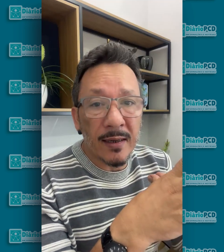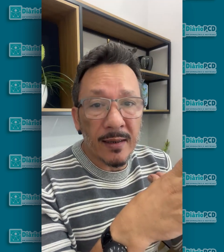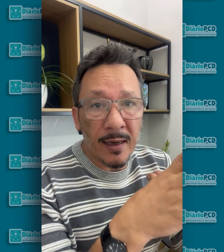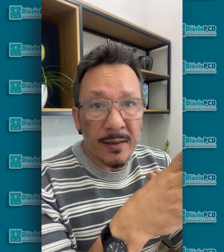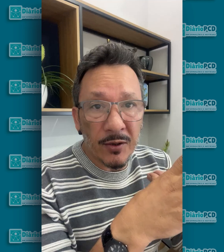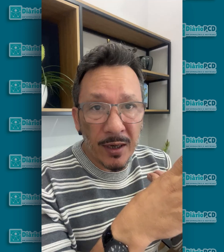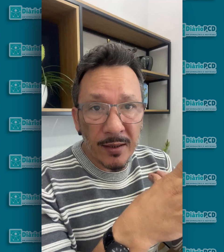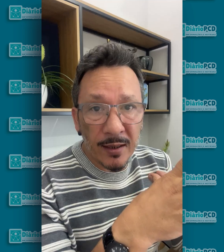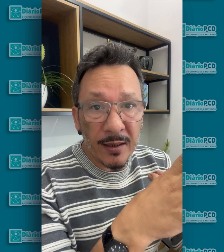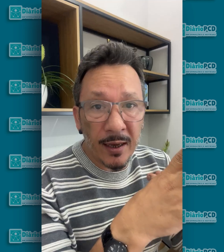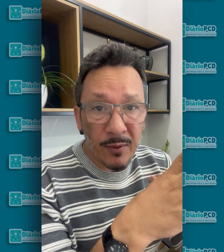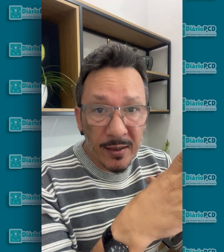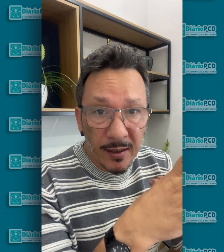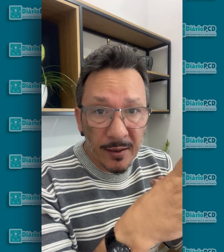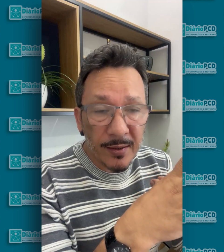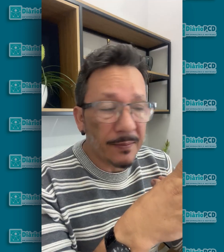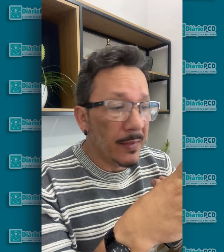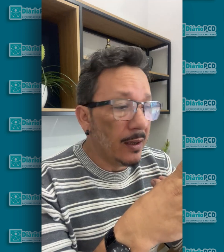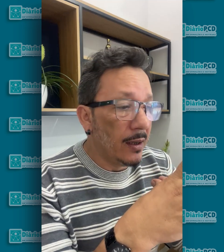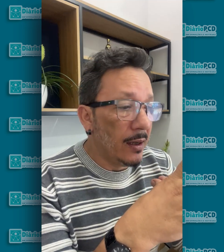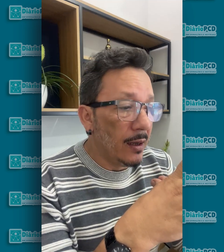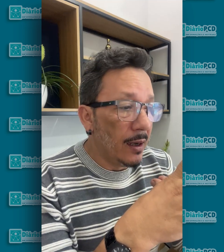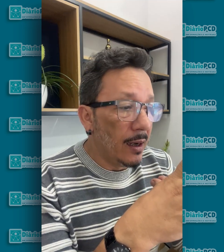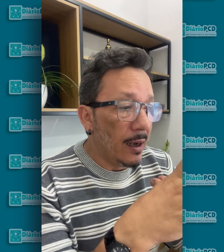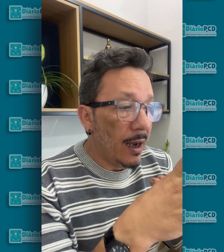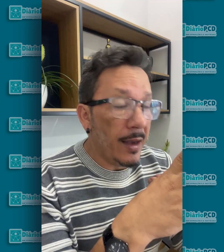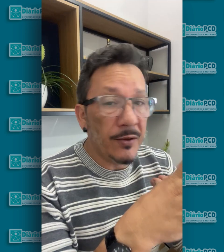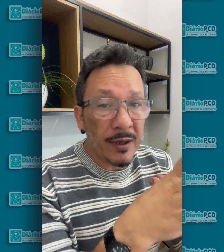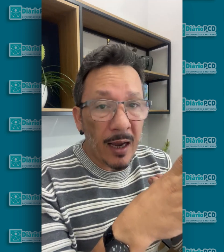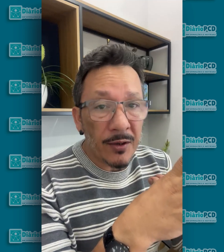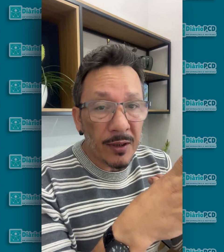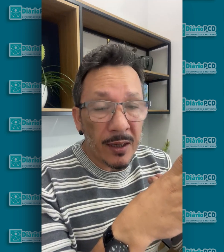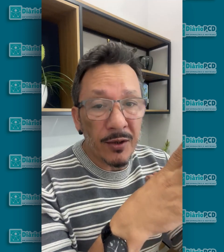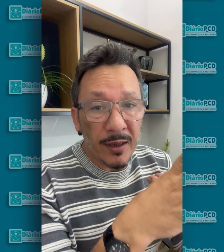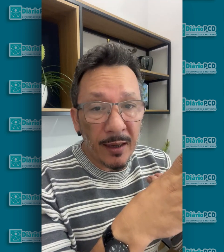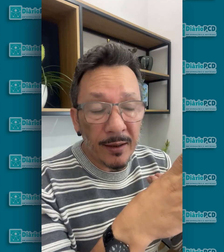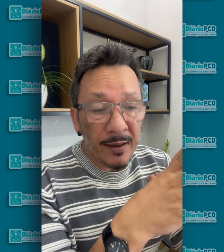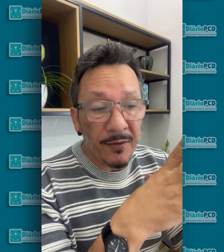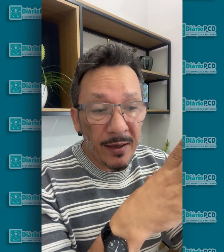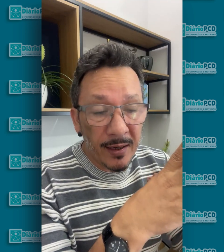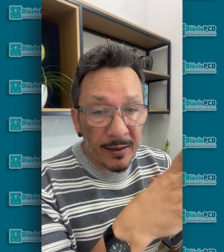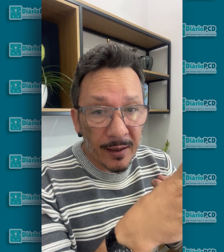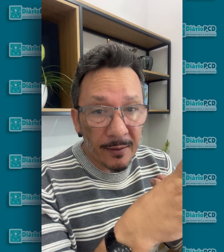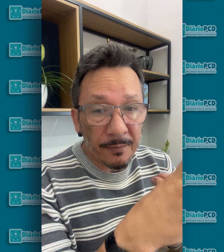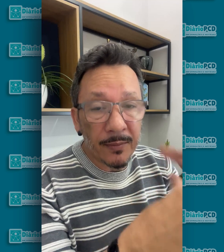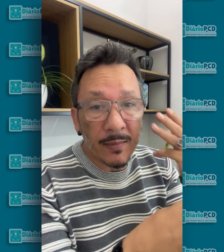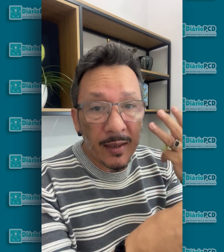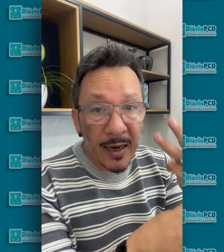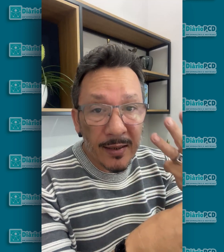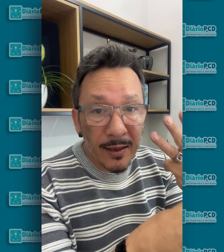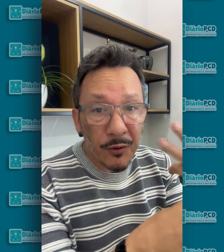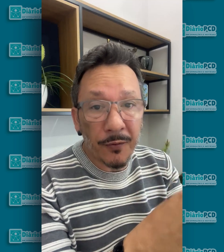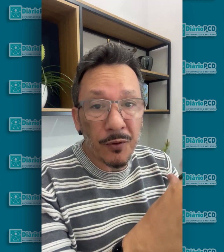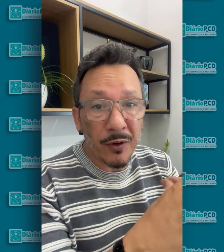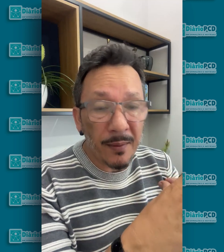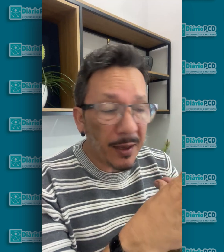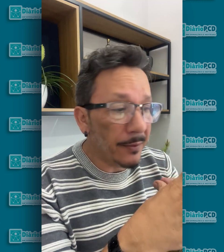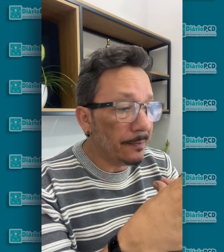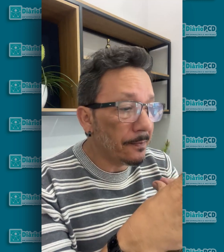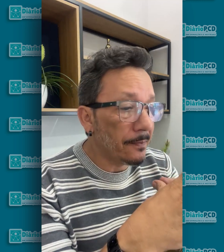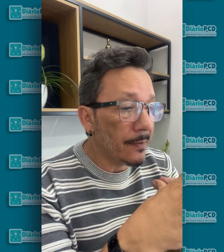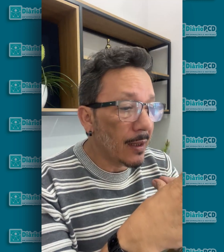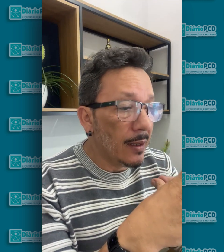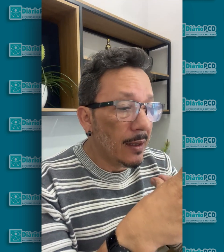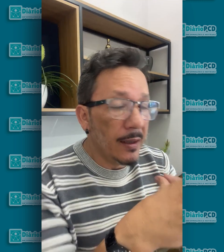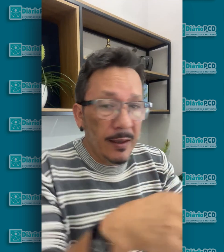2 dessas exigências eram as seguintes: a entidade candidata deveria ter 3 anos de